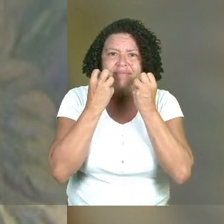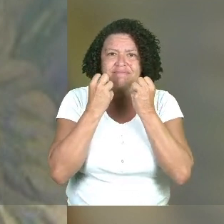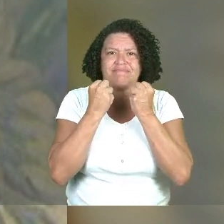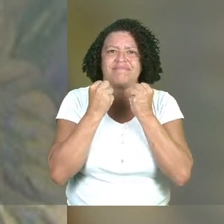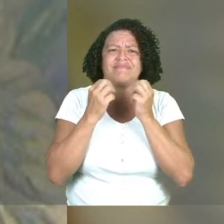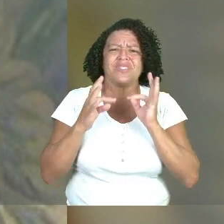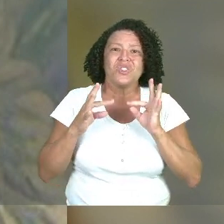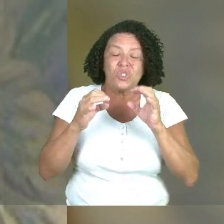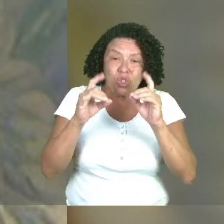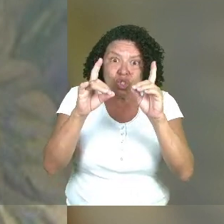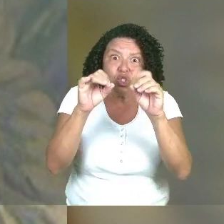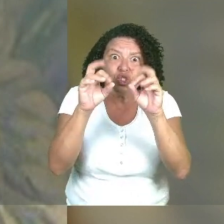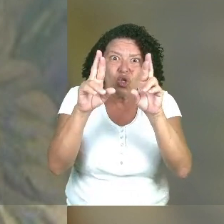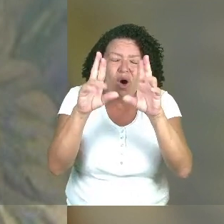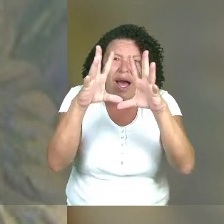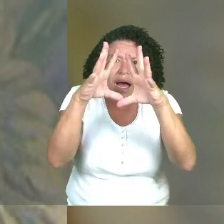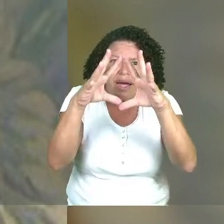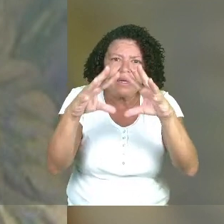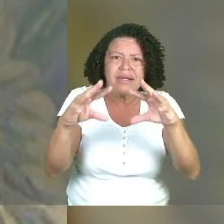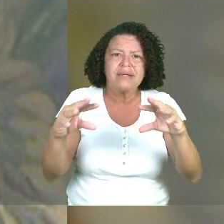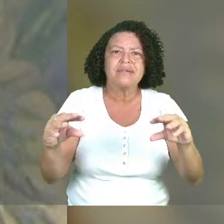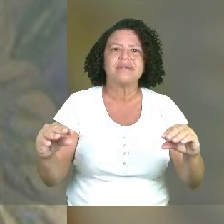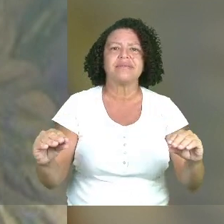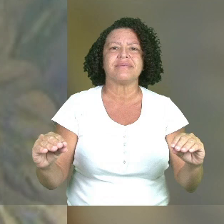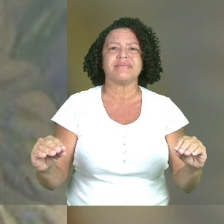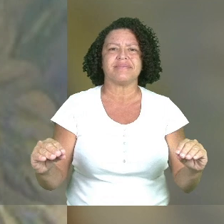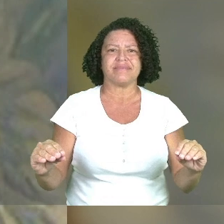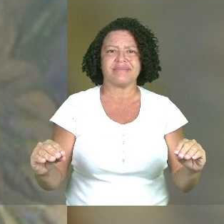todas as dores se acalmarão,